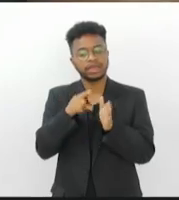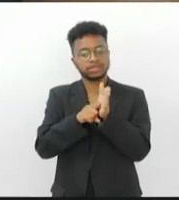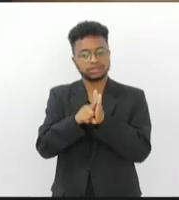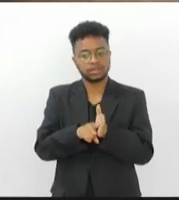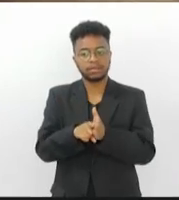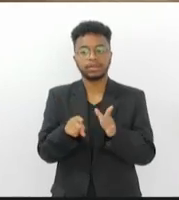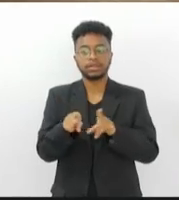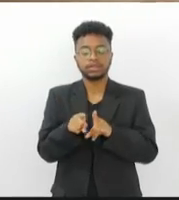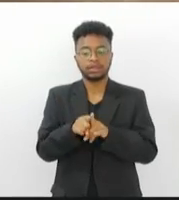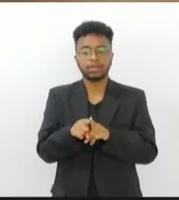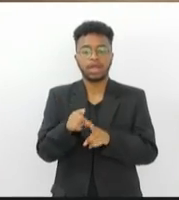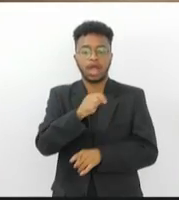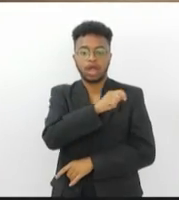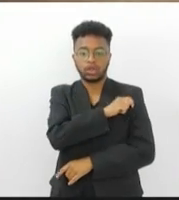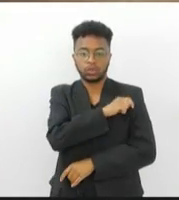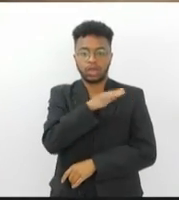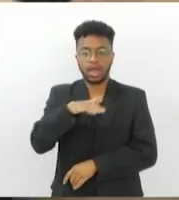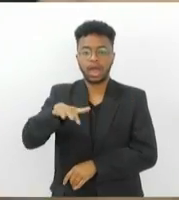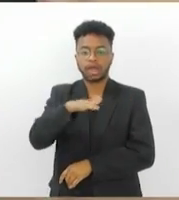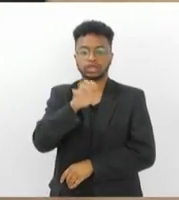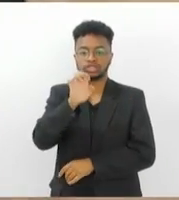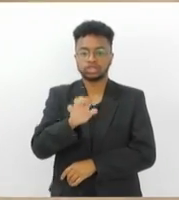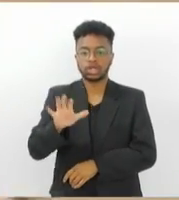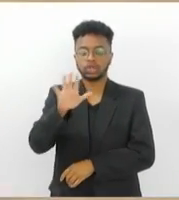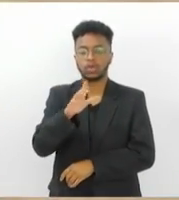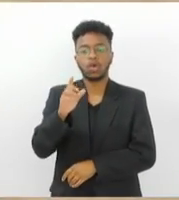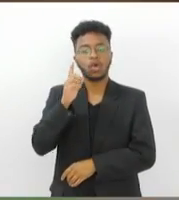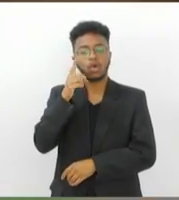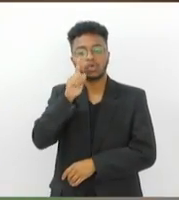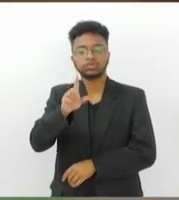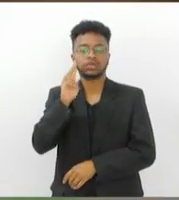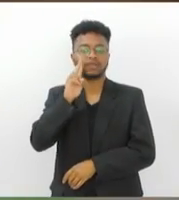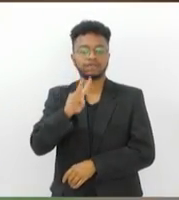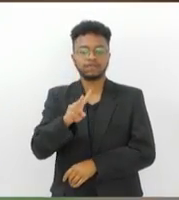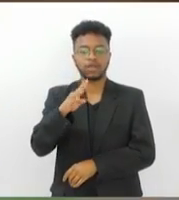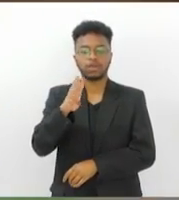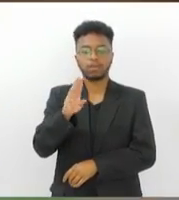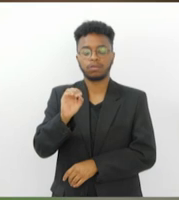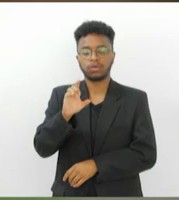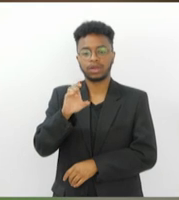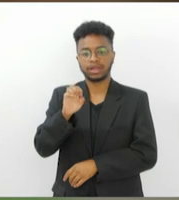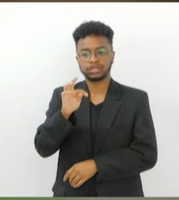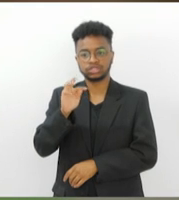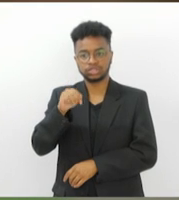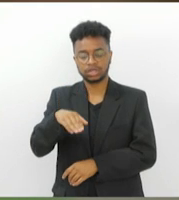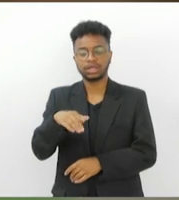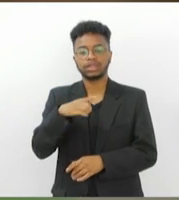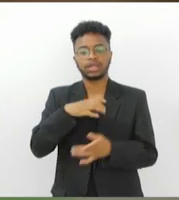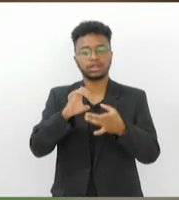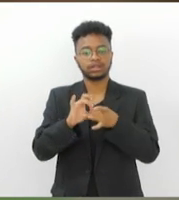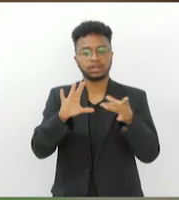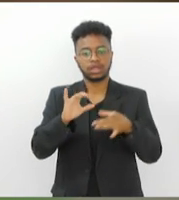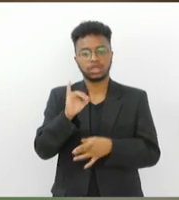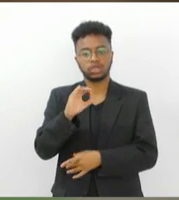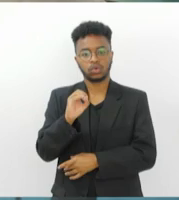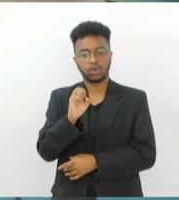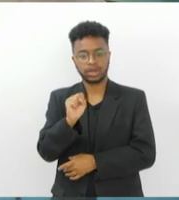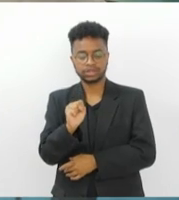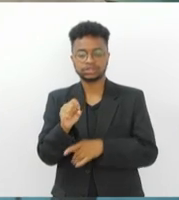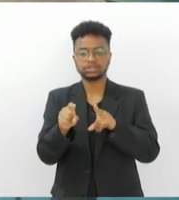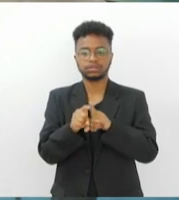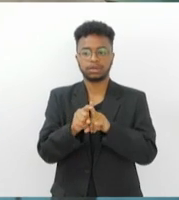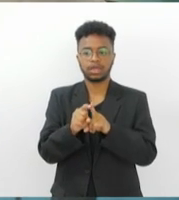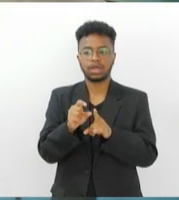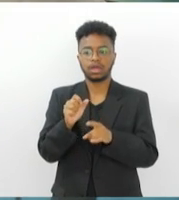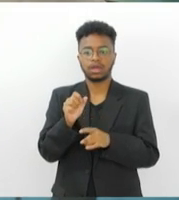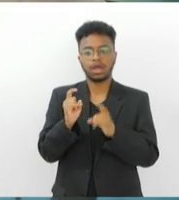a ferramenta os alunos da rede estadual também acessam o boletim online o aplicativo está disponível para IOS e Android para o secretário